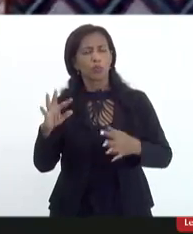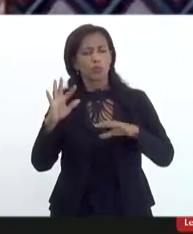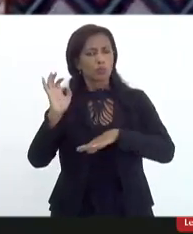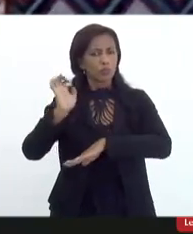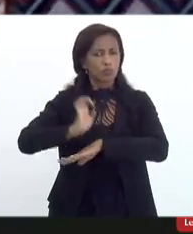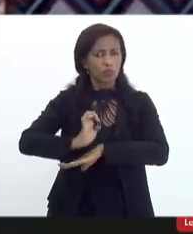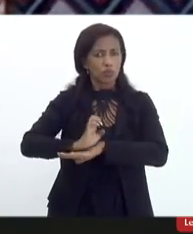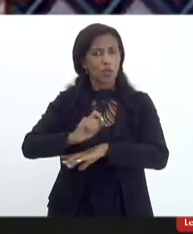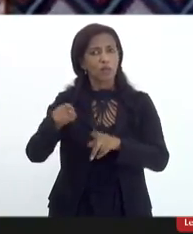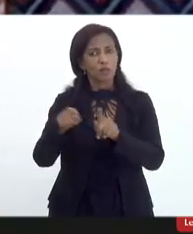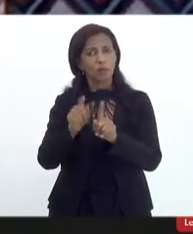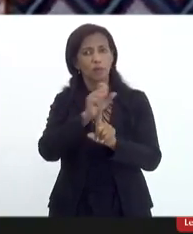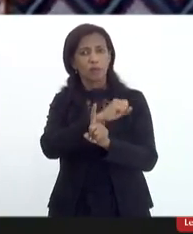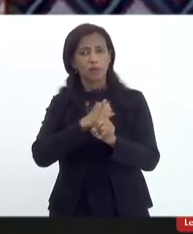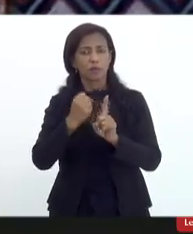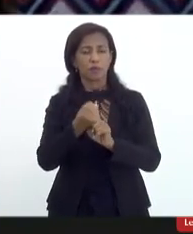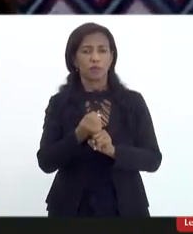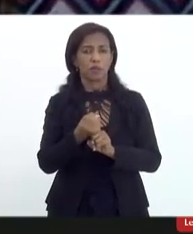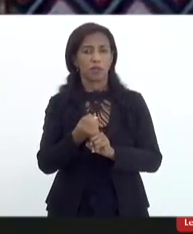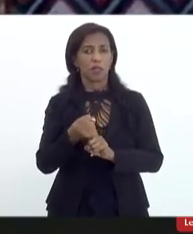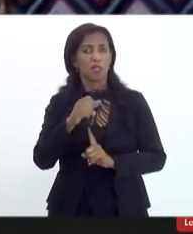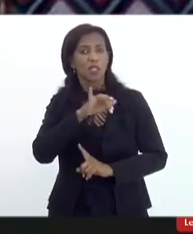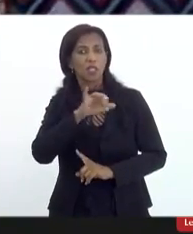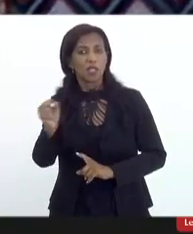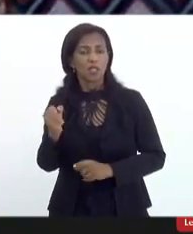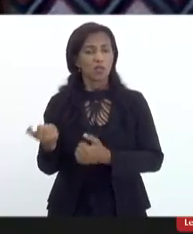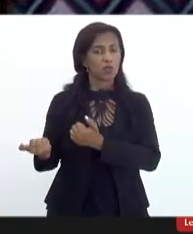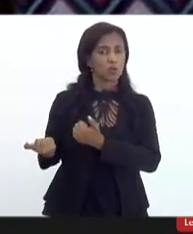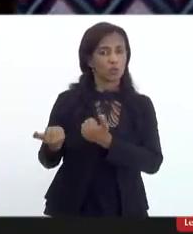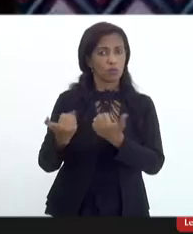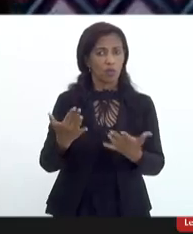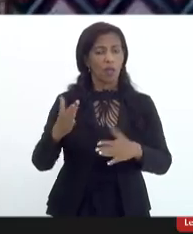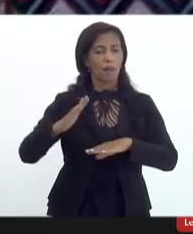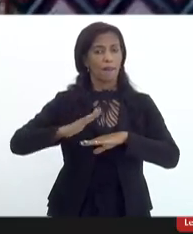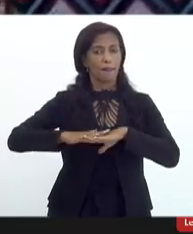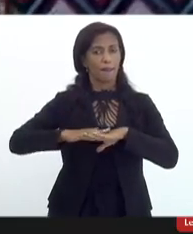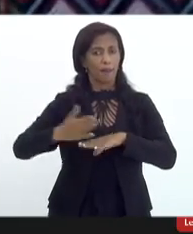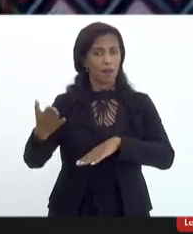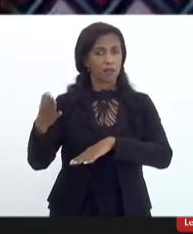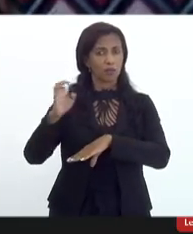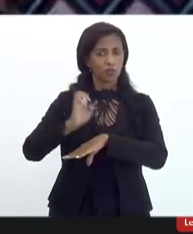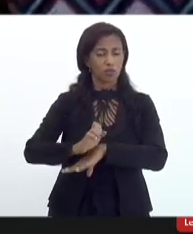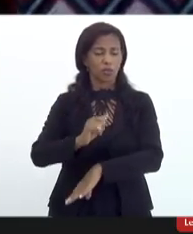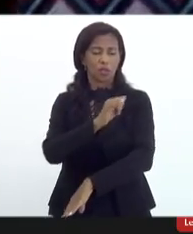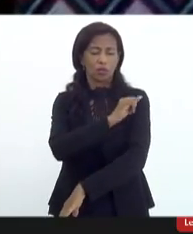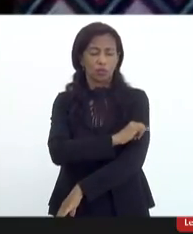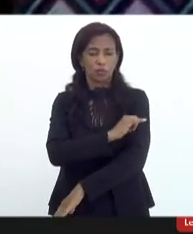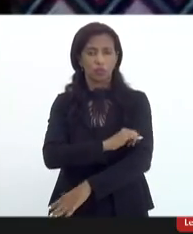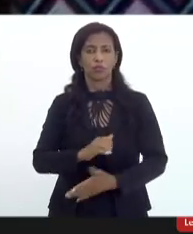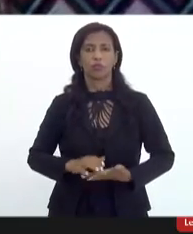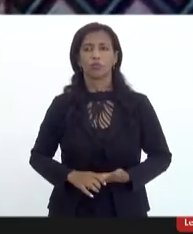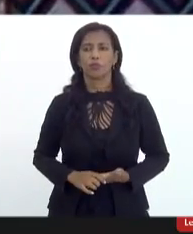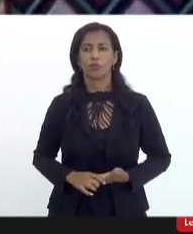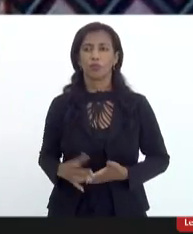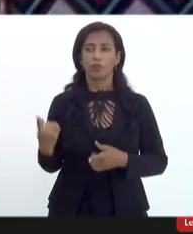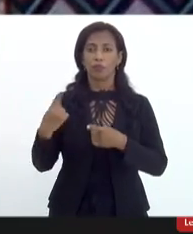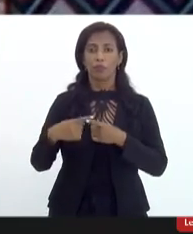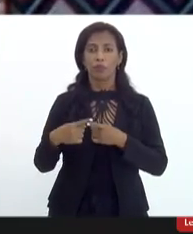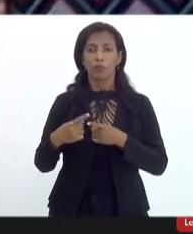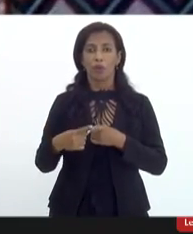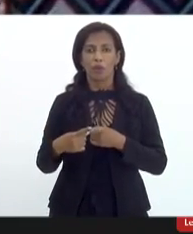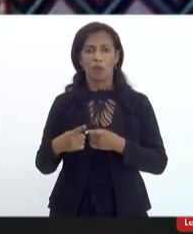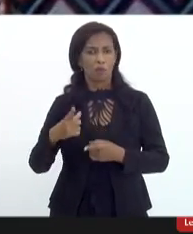sociedade. E isso ganha contornos mais graves no estado do Rio de Janeiro, porque há